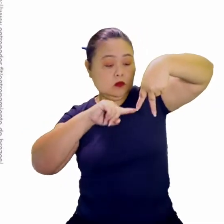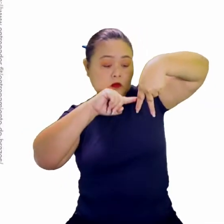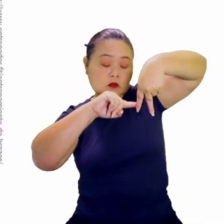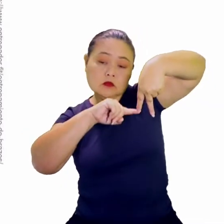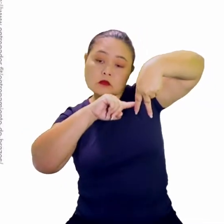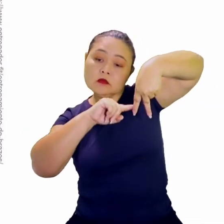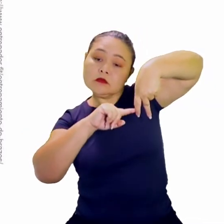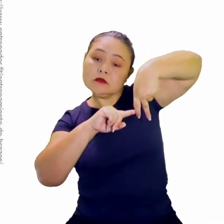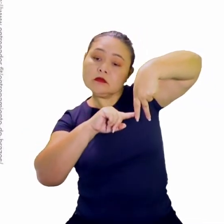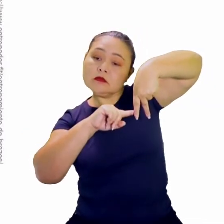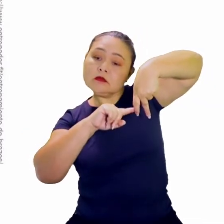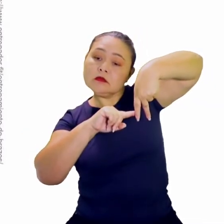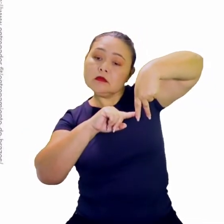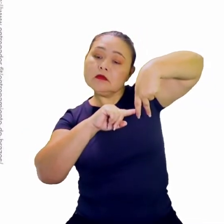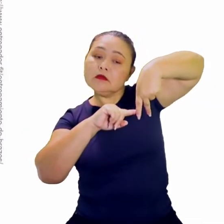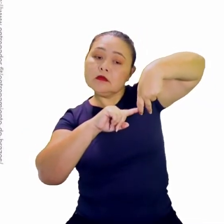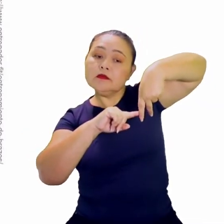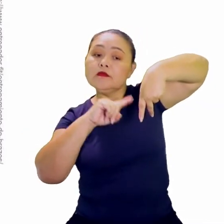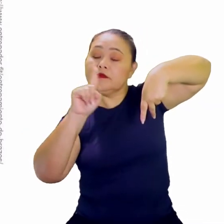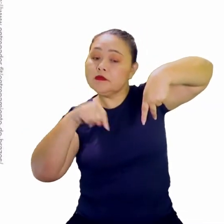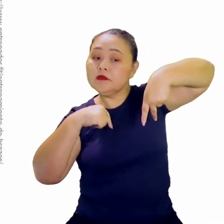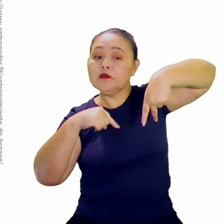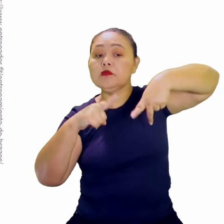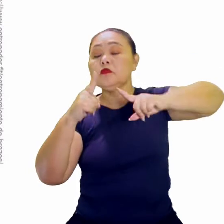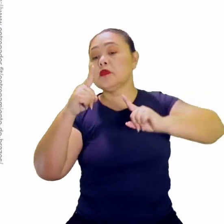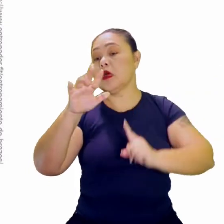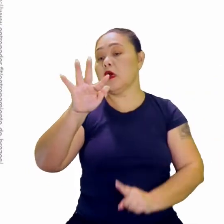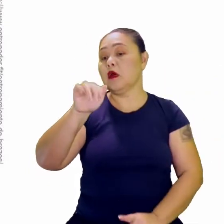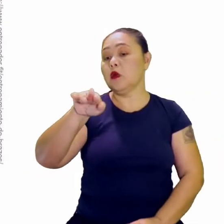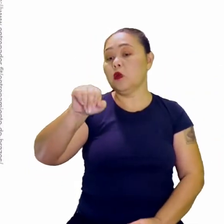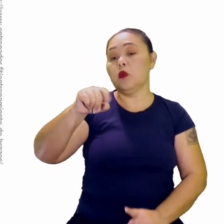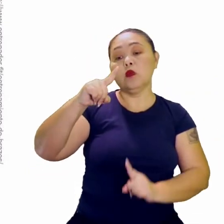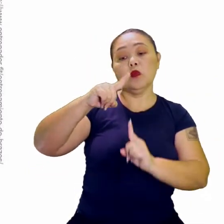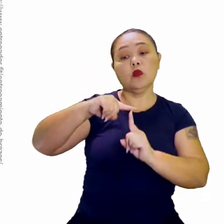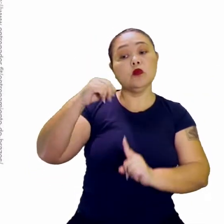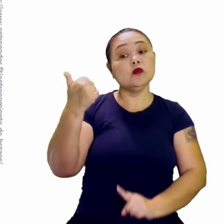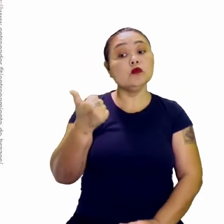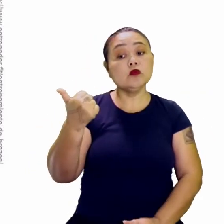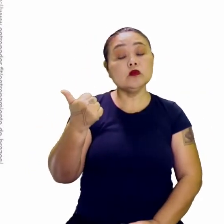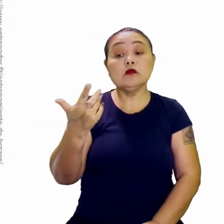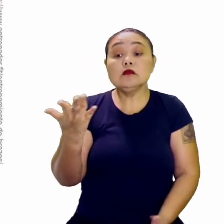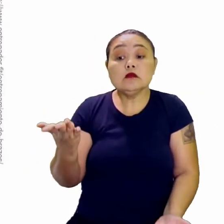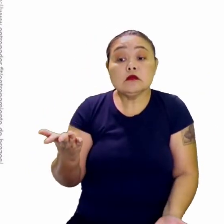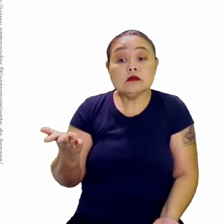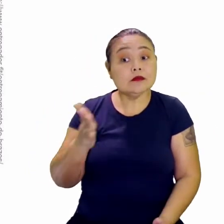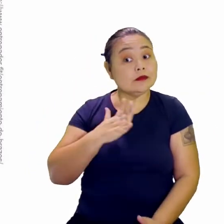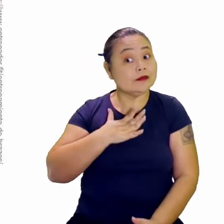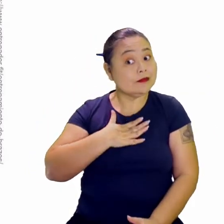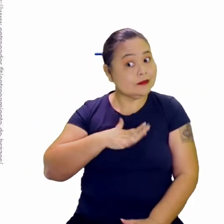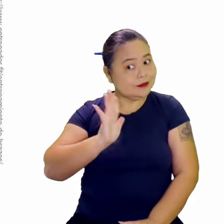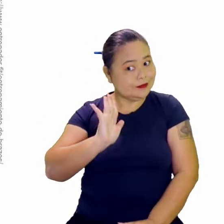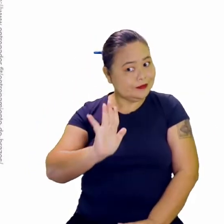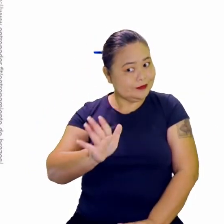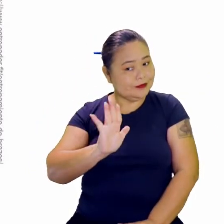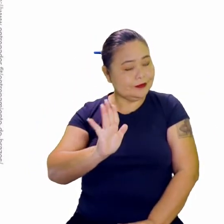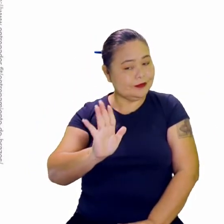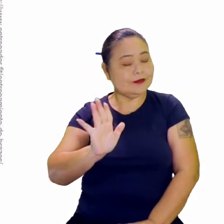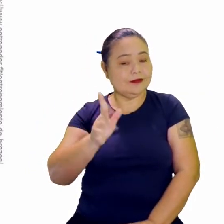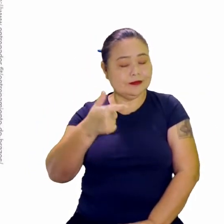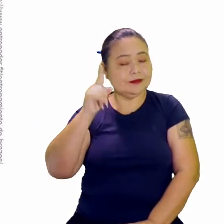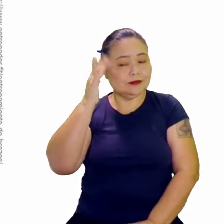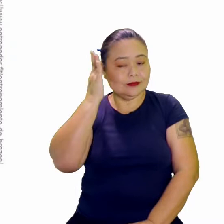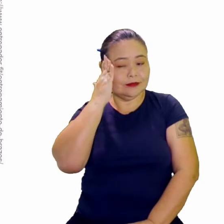vai predominar fibras do tipo 1. Professor, o que é a fibra do tipo 1? Calma o coração, já já você